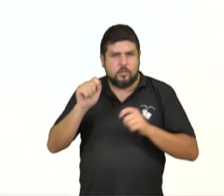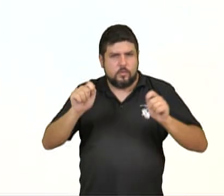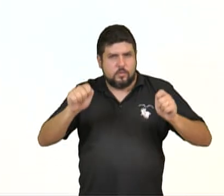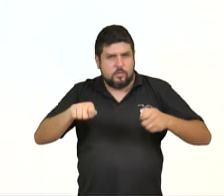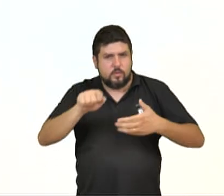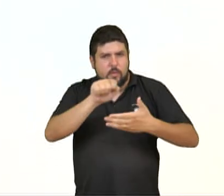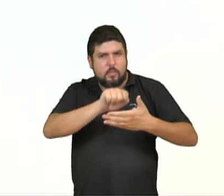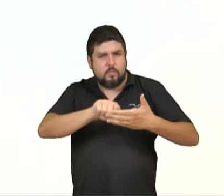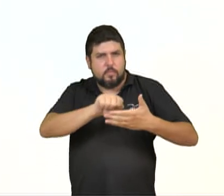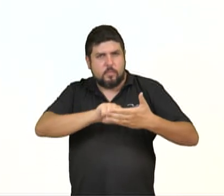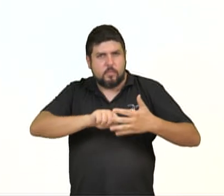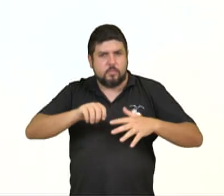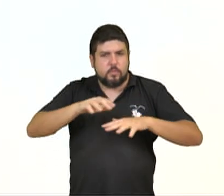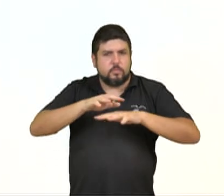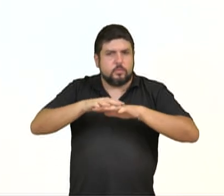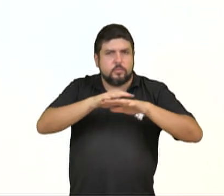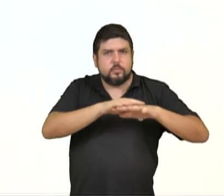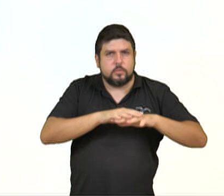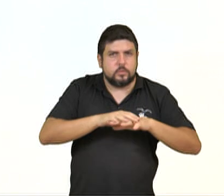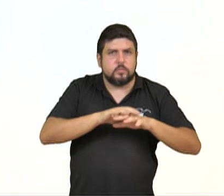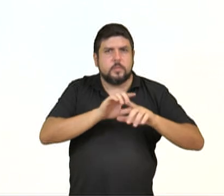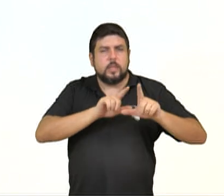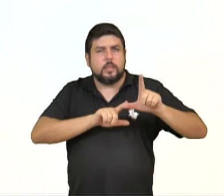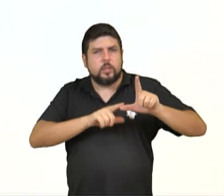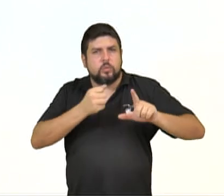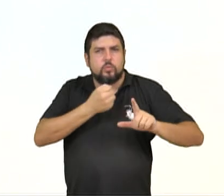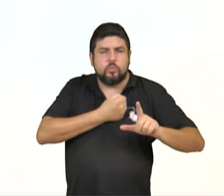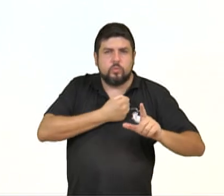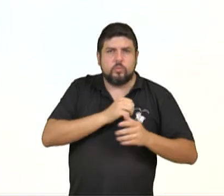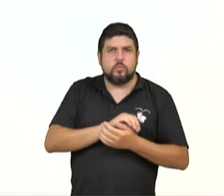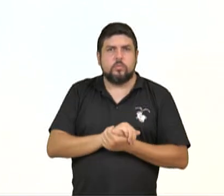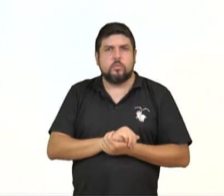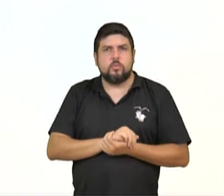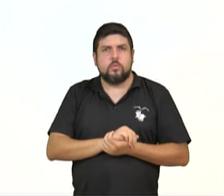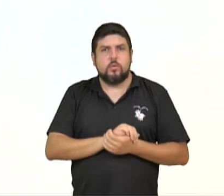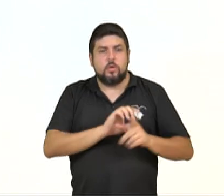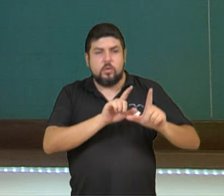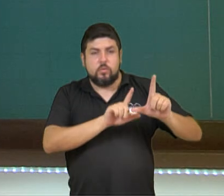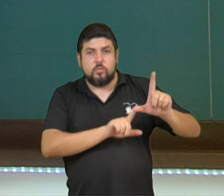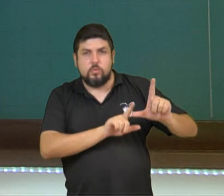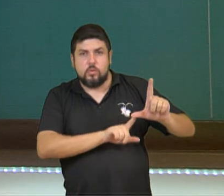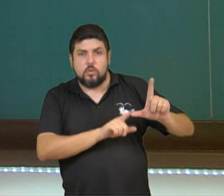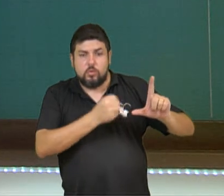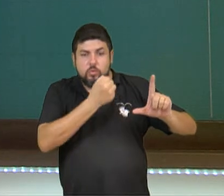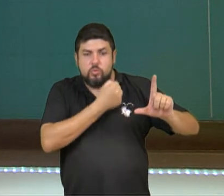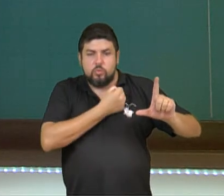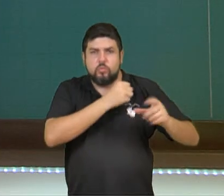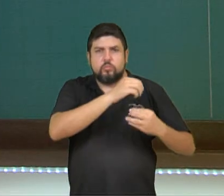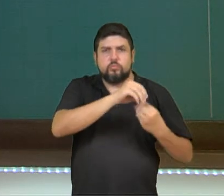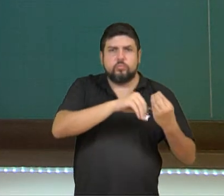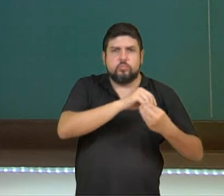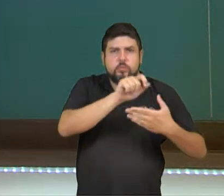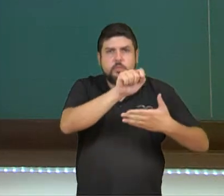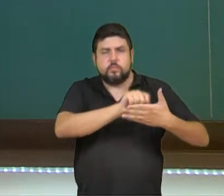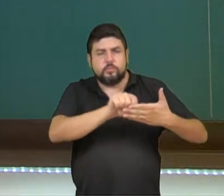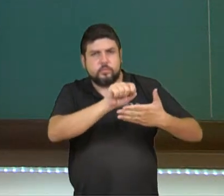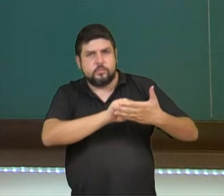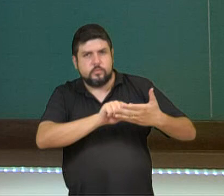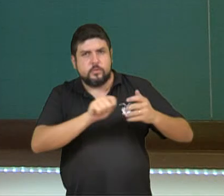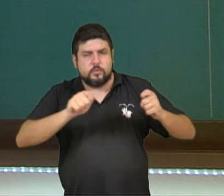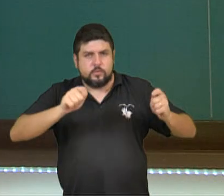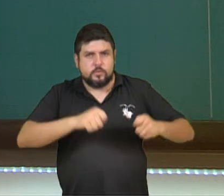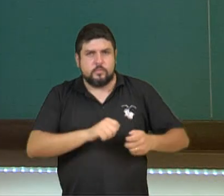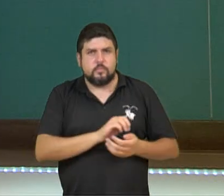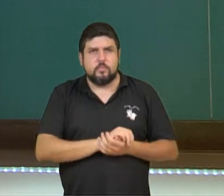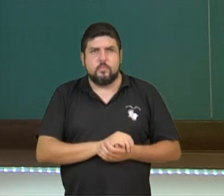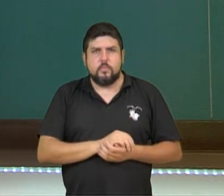algebricamente outras situações? Algébricas, ó, com letrinhas. Nós podemos. Consegue